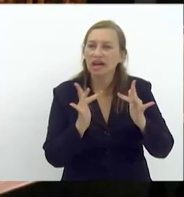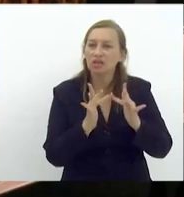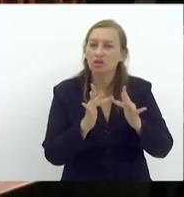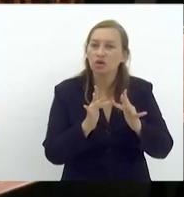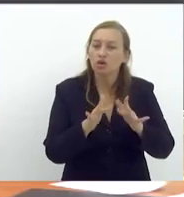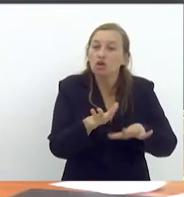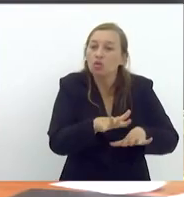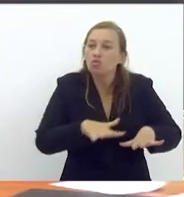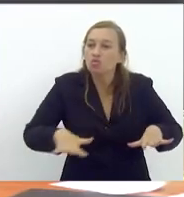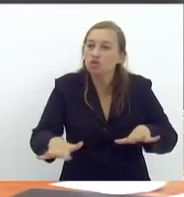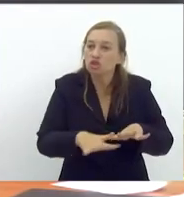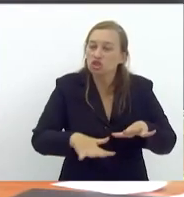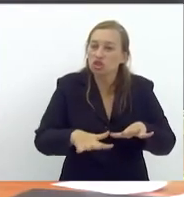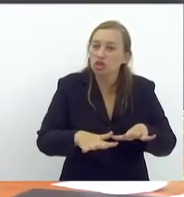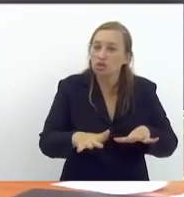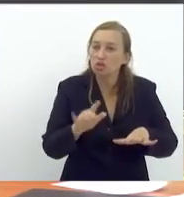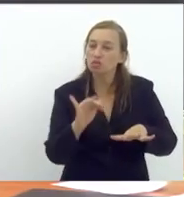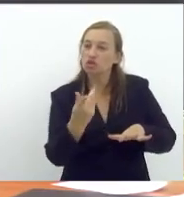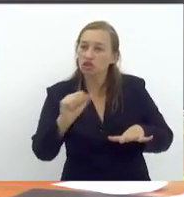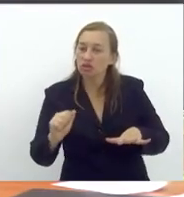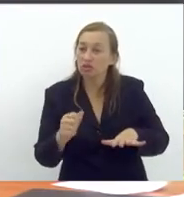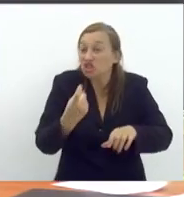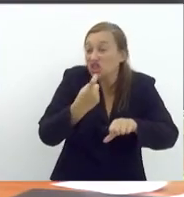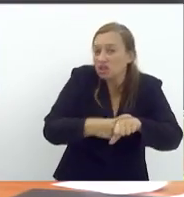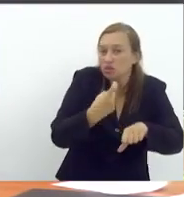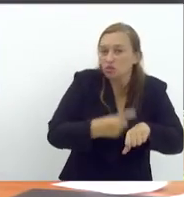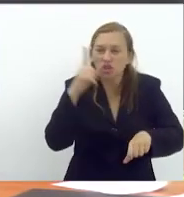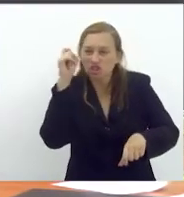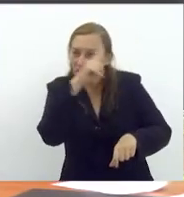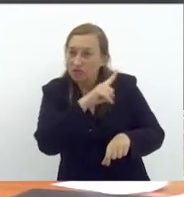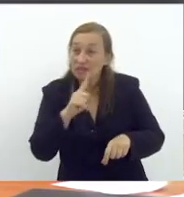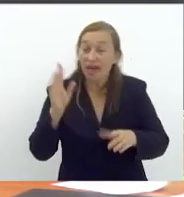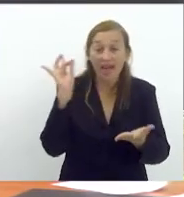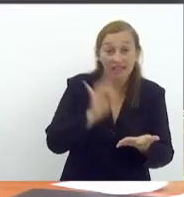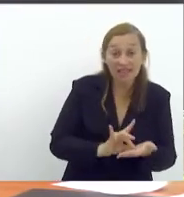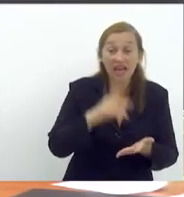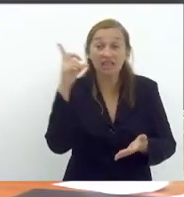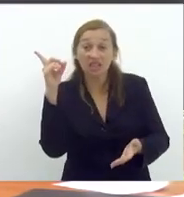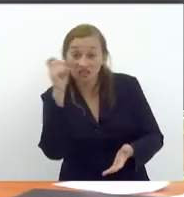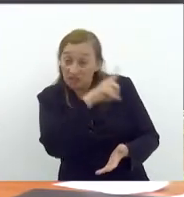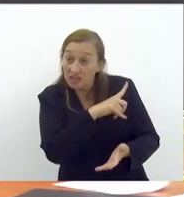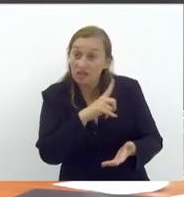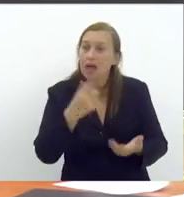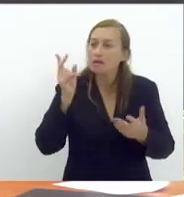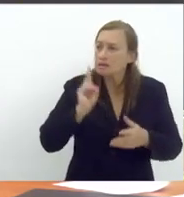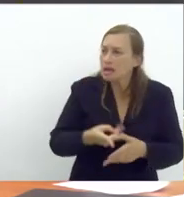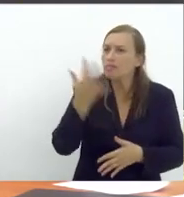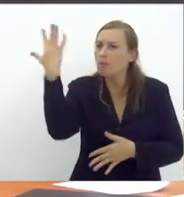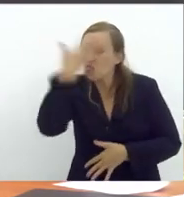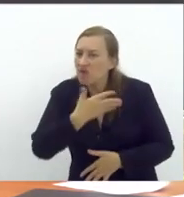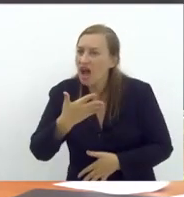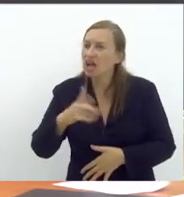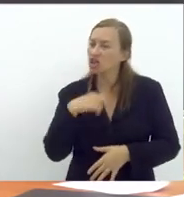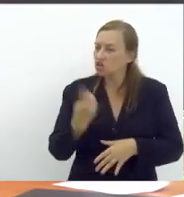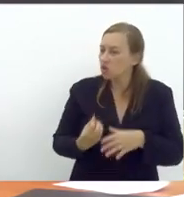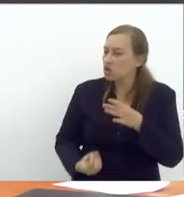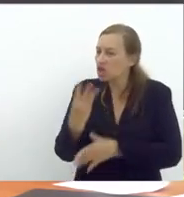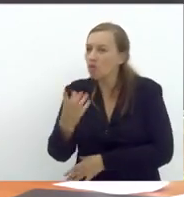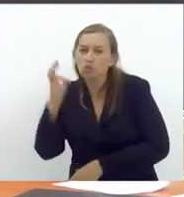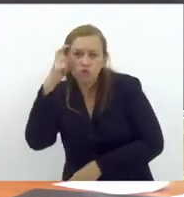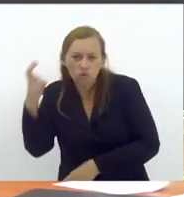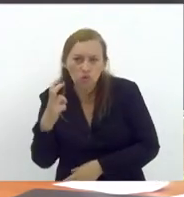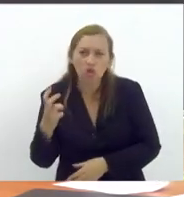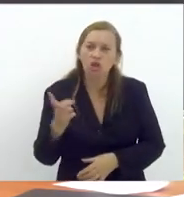o solo dessa cidade dura e desigual a realidade para nós é dura sempre temos que provar que somos fazedores de cultura